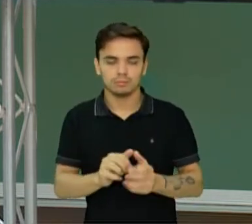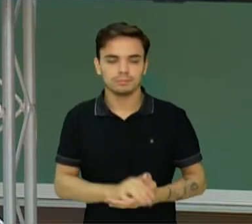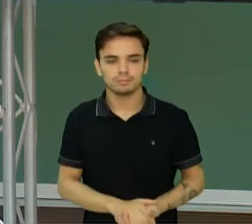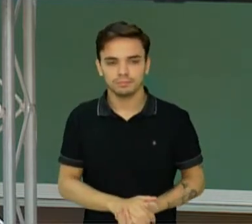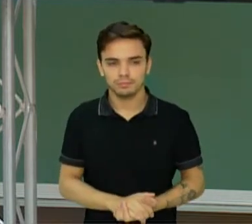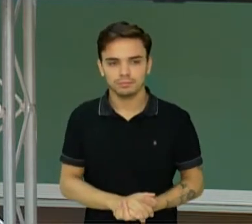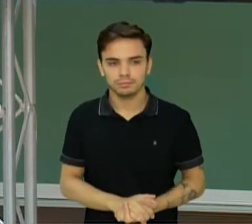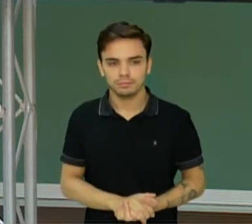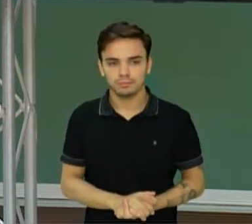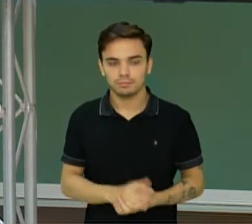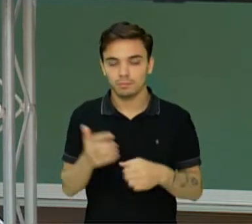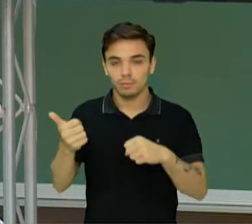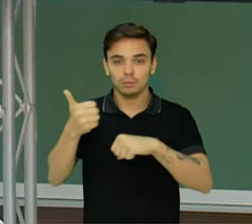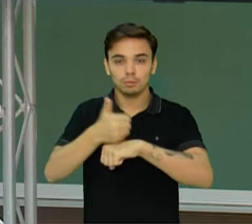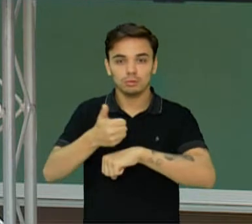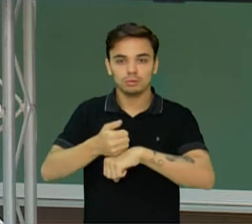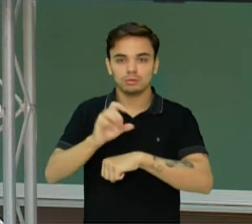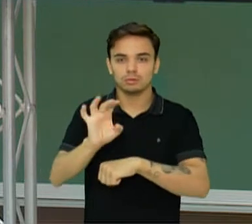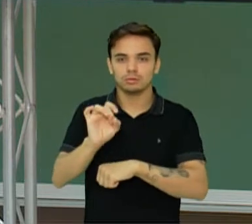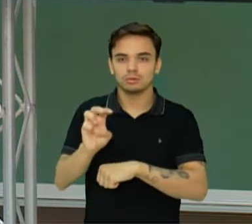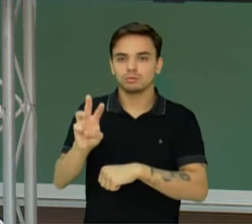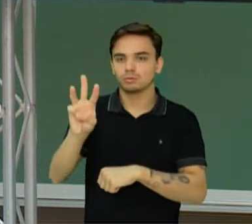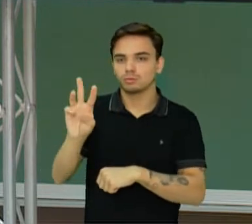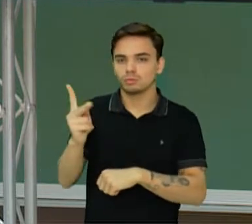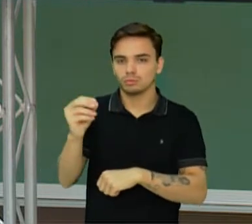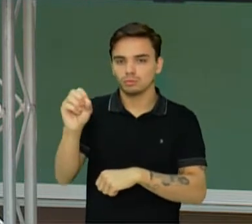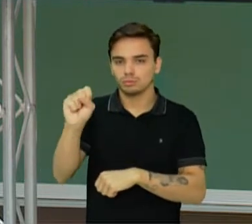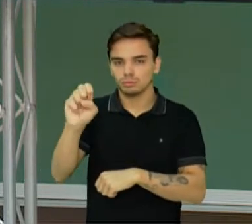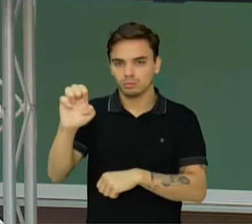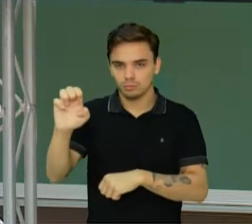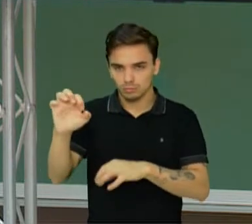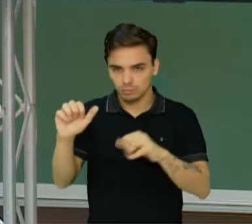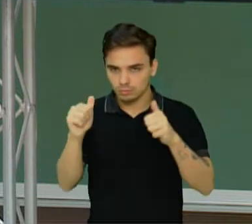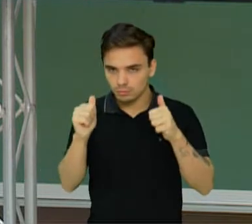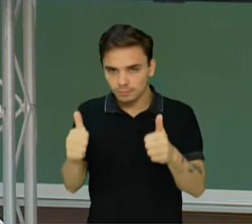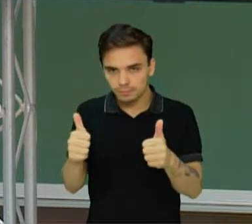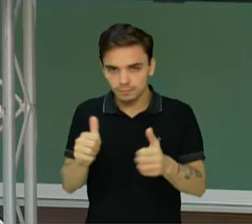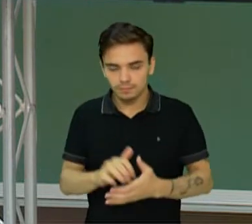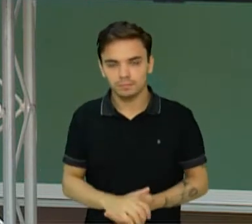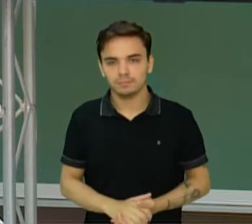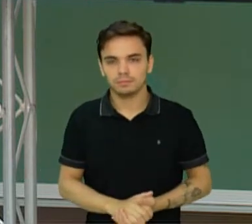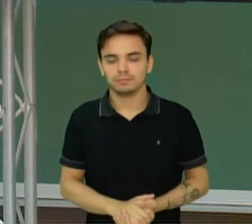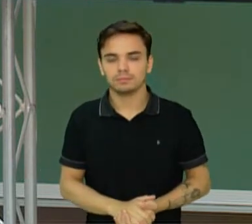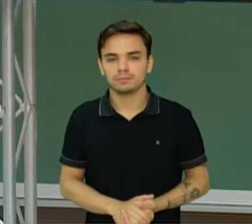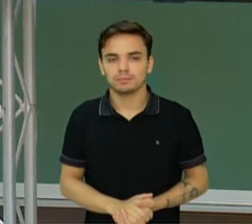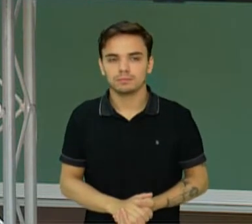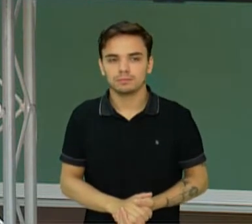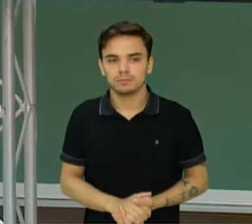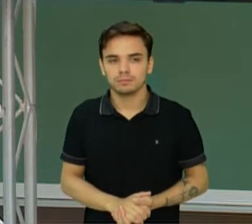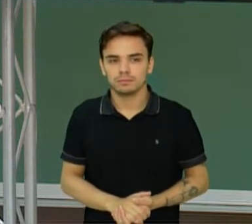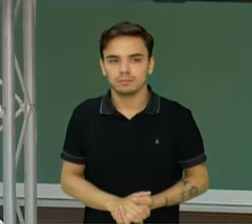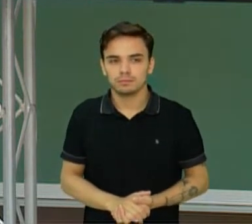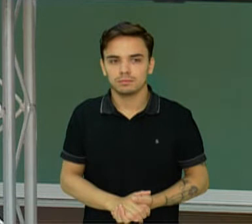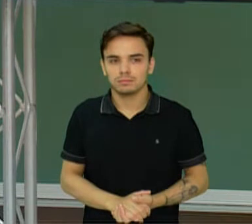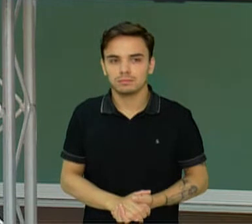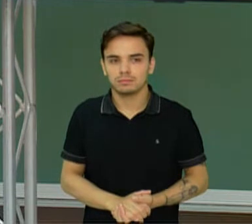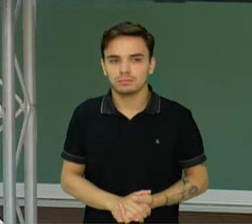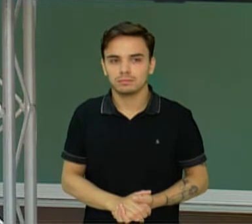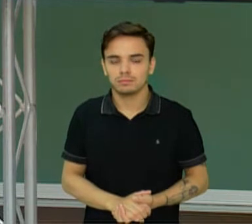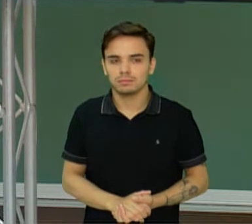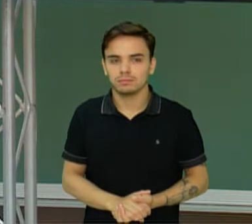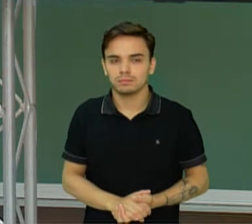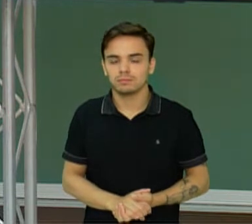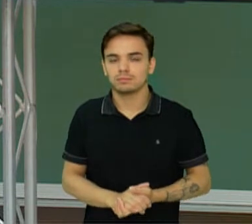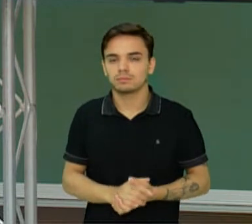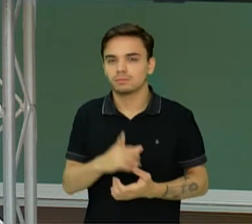beleza? O de posse é exclusivamente whose, ok? Então, bora praticar um pouco mais, vamos lá.